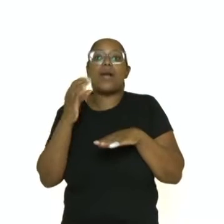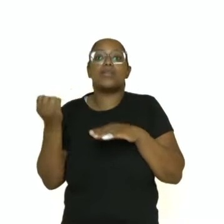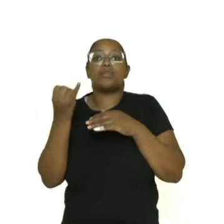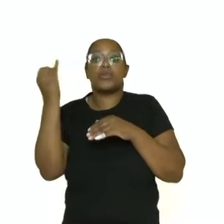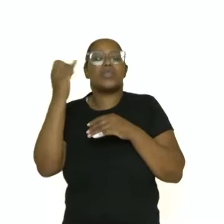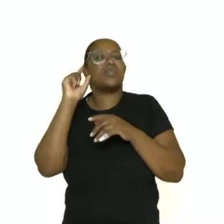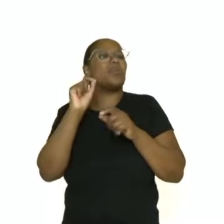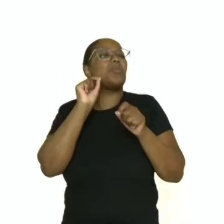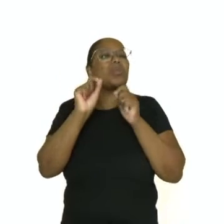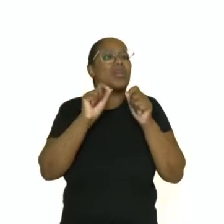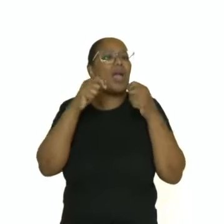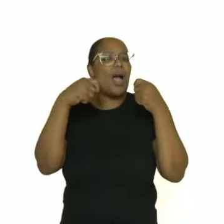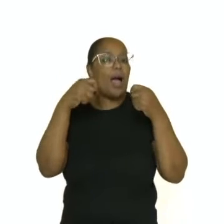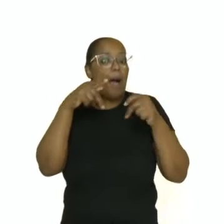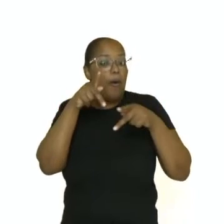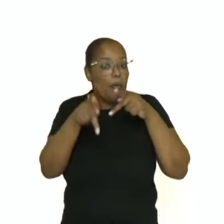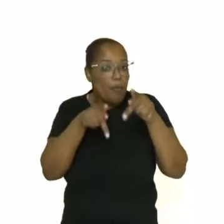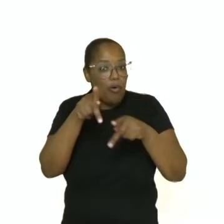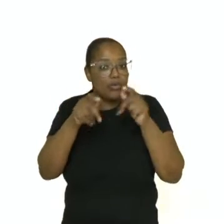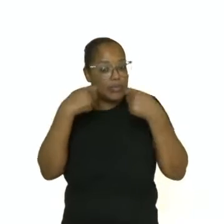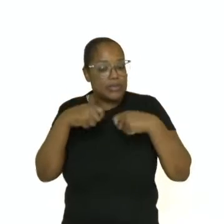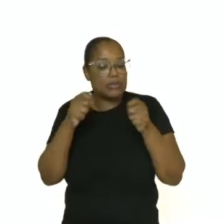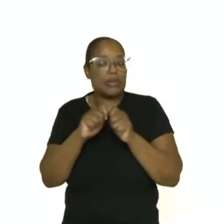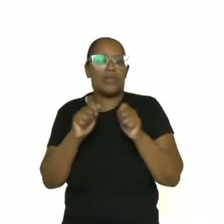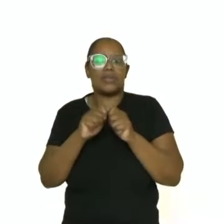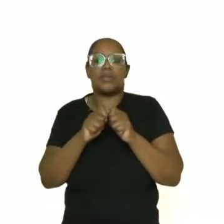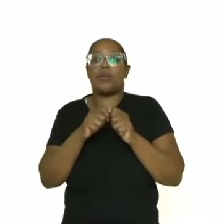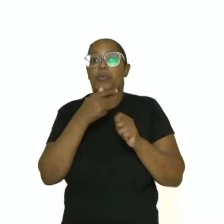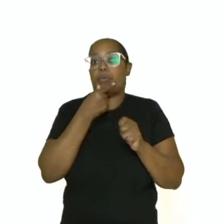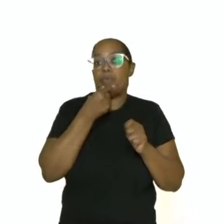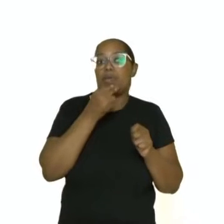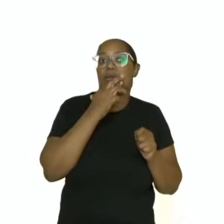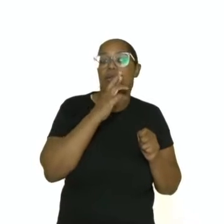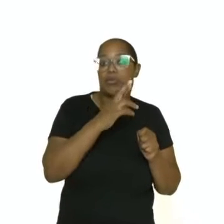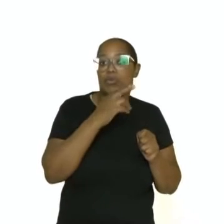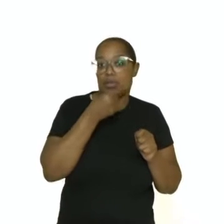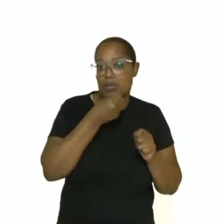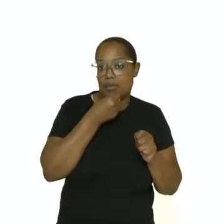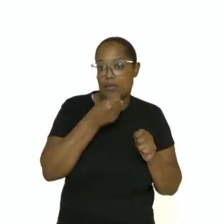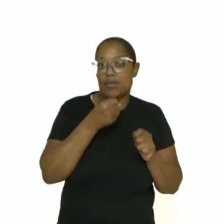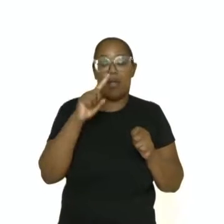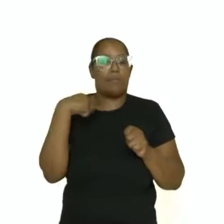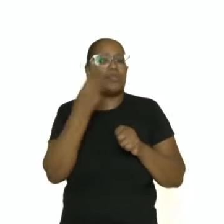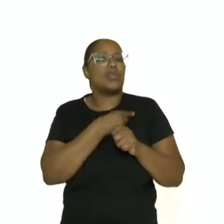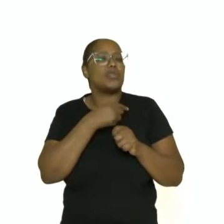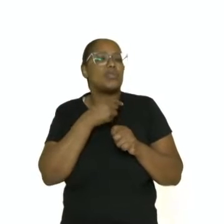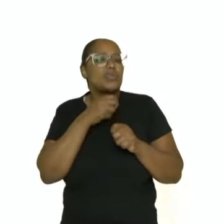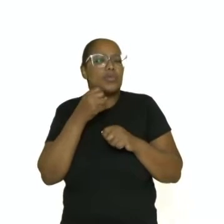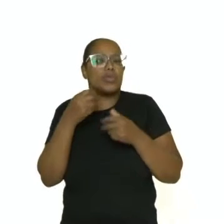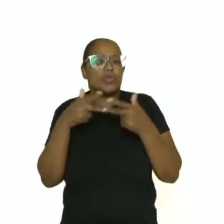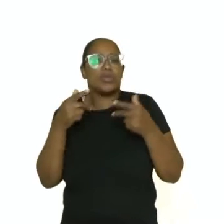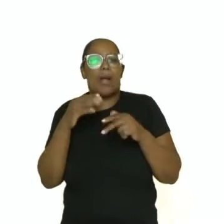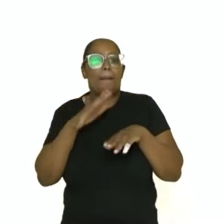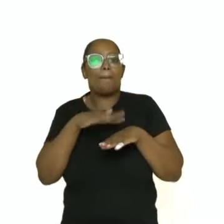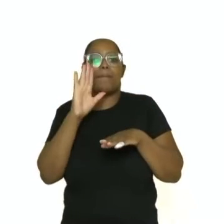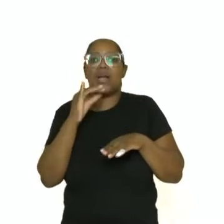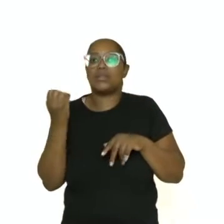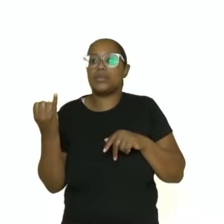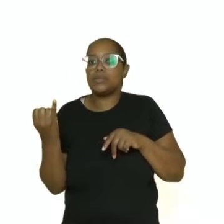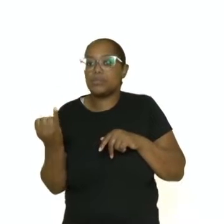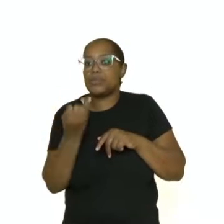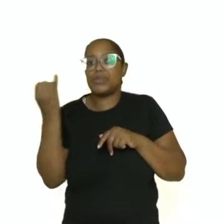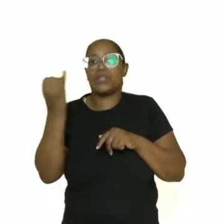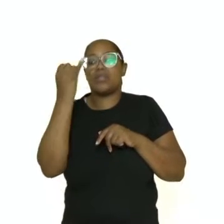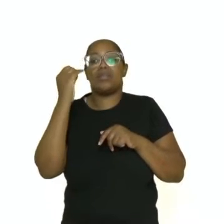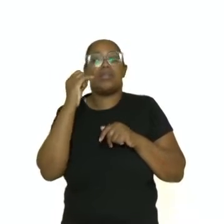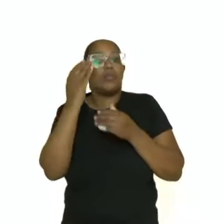fazer? Marcelo Rezende então responde, eu acho que nós somos um dos principais fatores do processo. Se a gente ajudar,